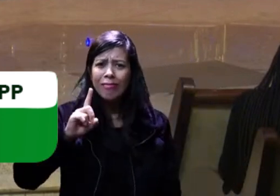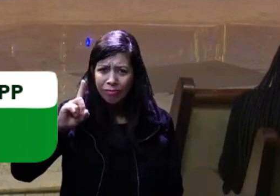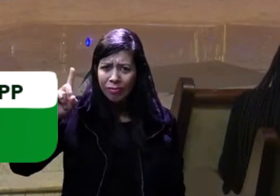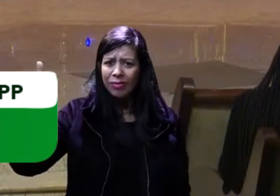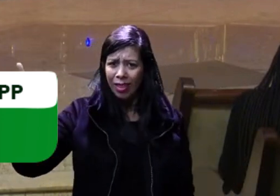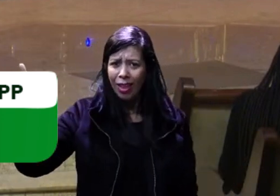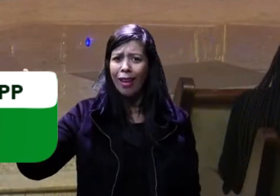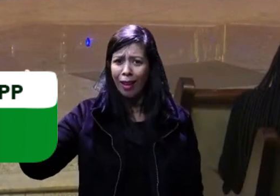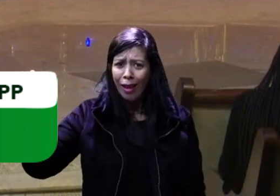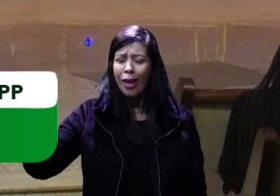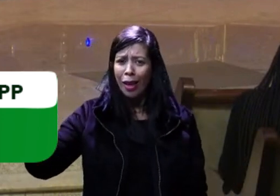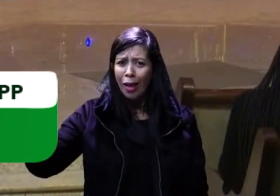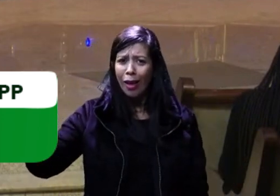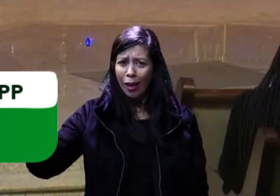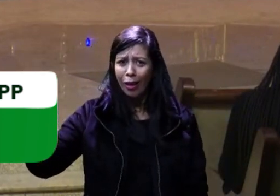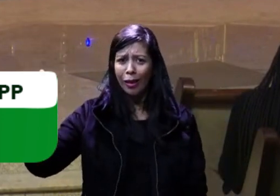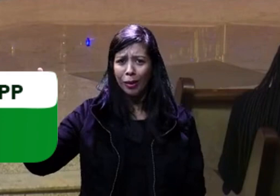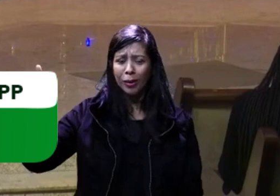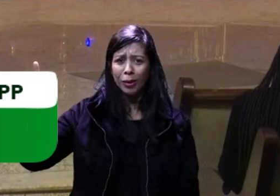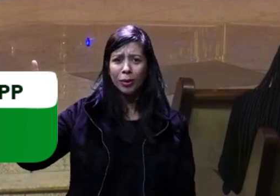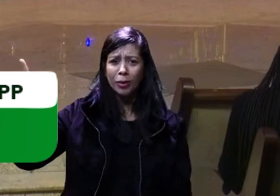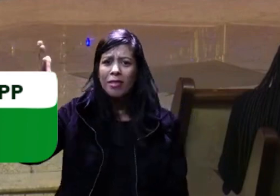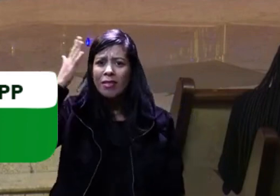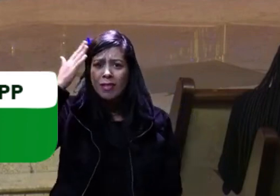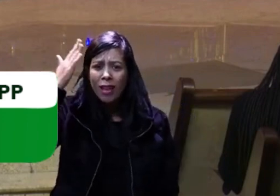punindo você mesmo. Você não está punindo Deus.